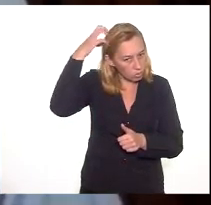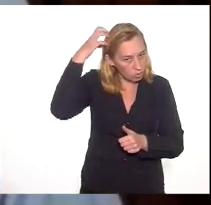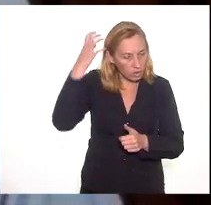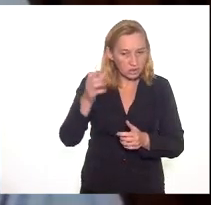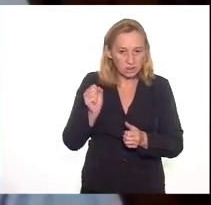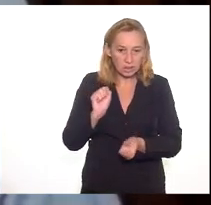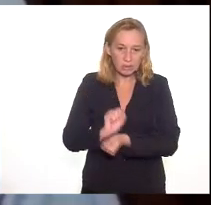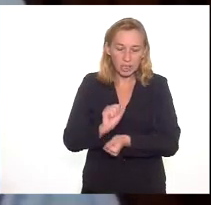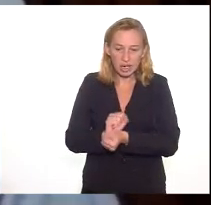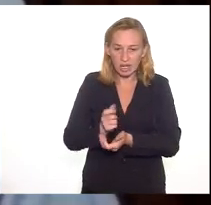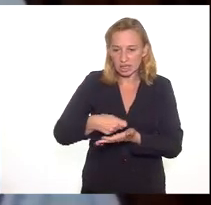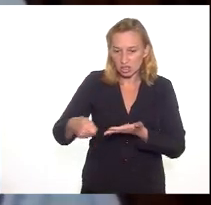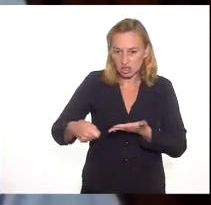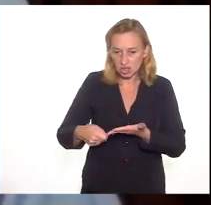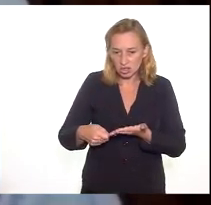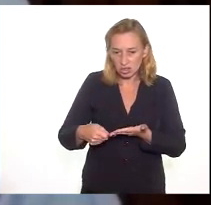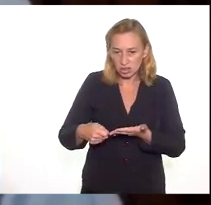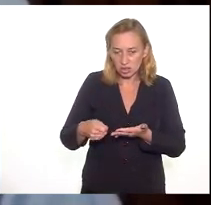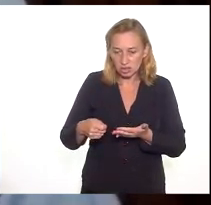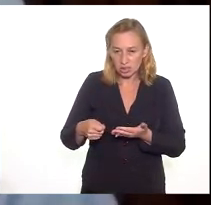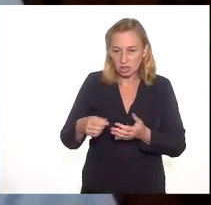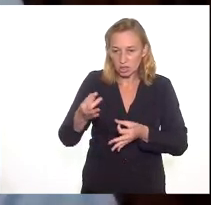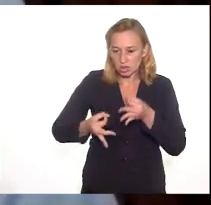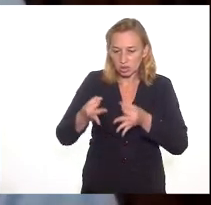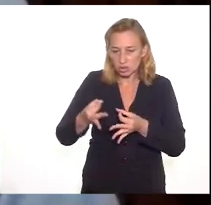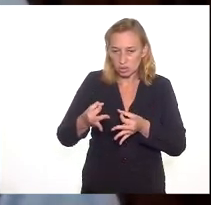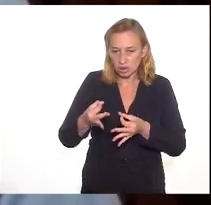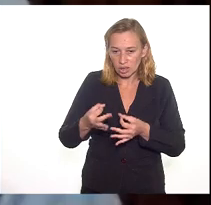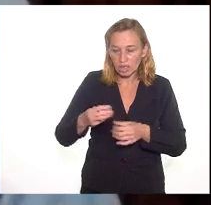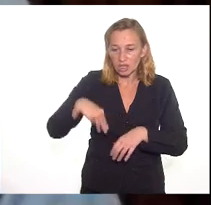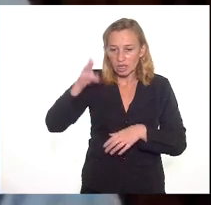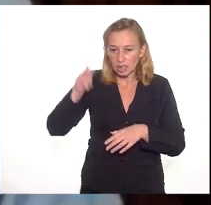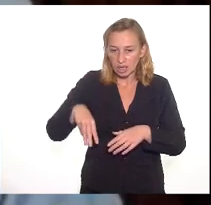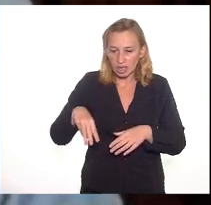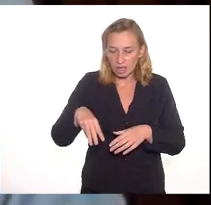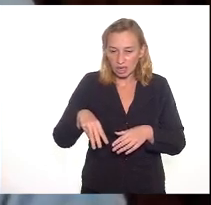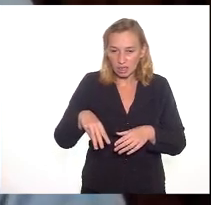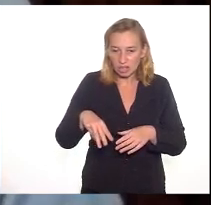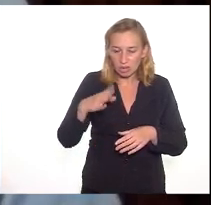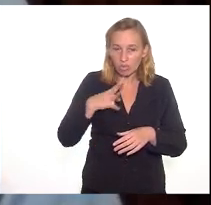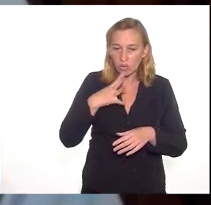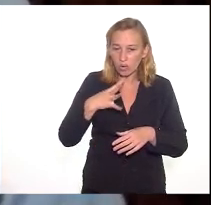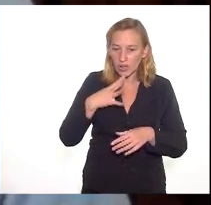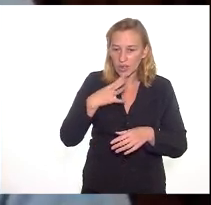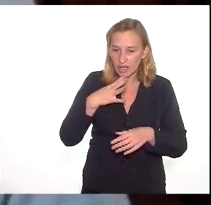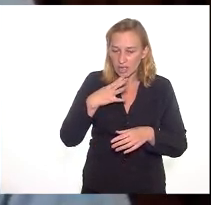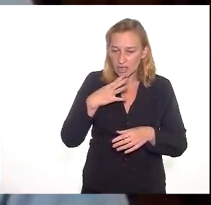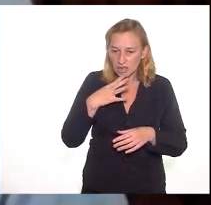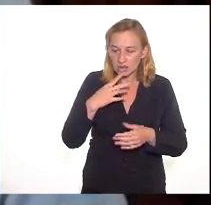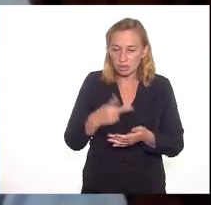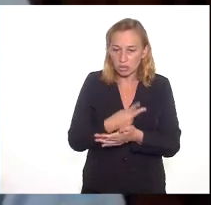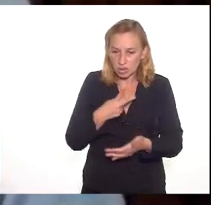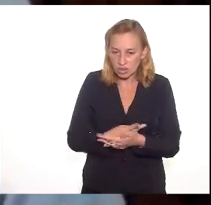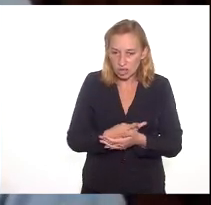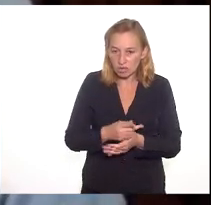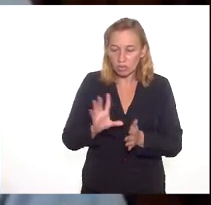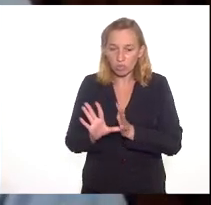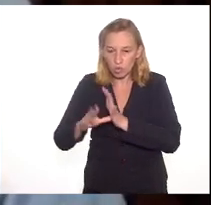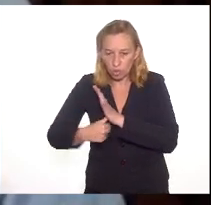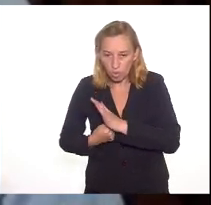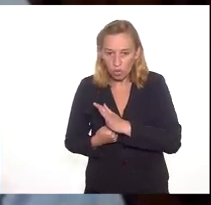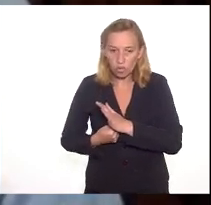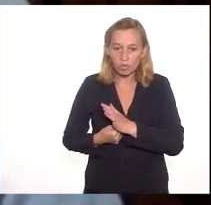suspensa a inscrição e após transitada em julgado, que reconheça a prática dos crimes de descaminho, roubo ou furto, e que também reconheça a vinculação